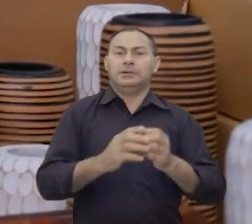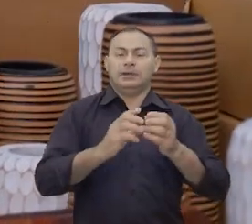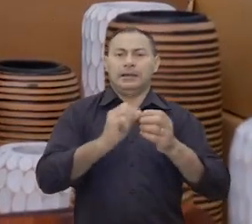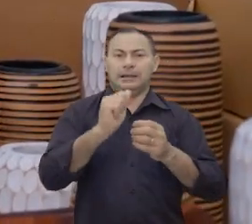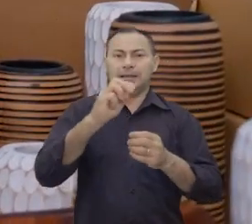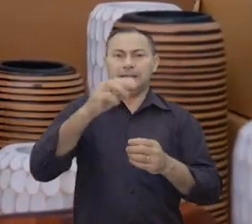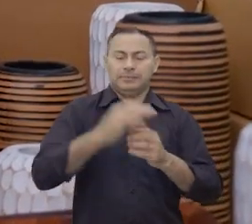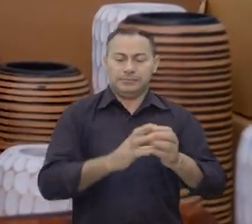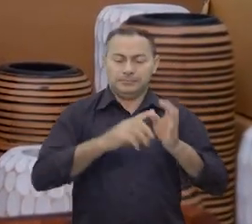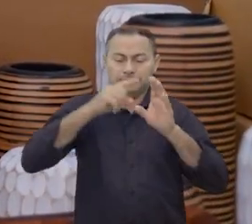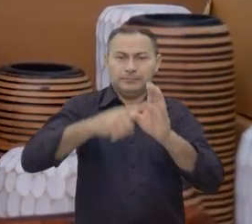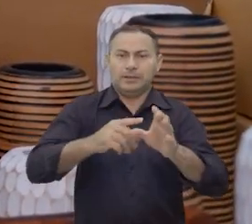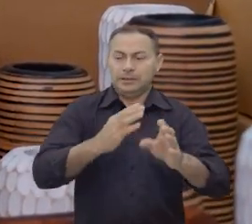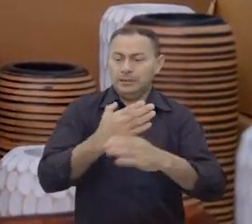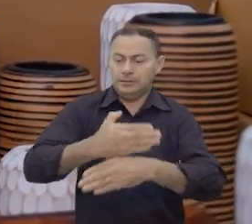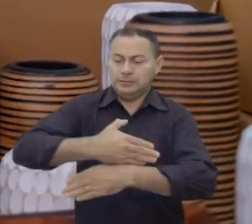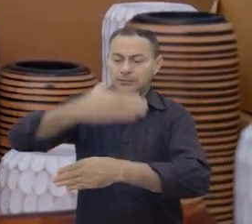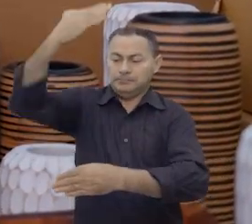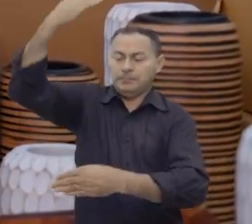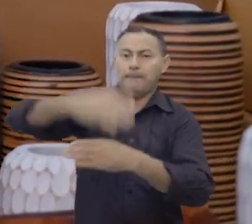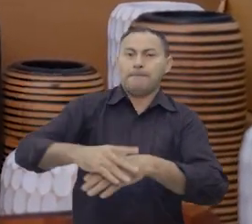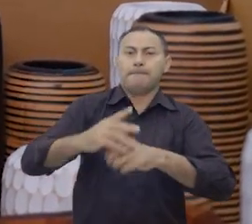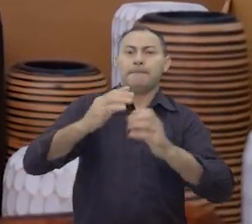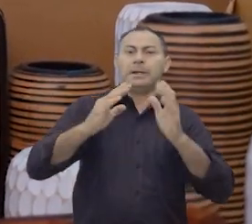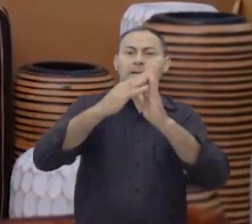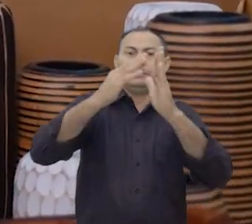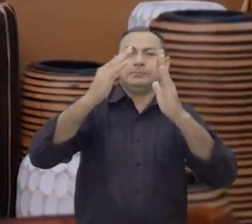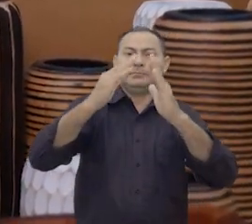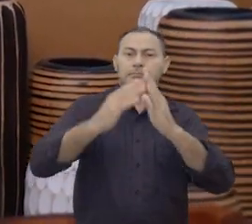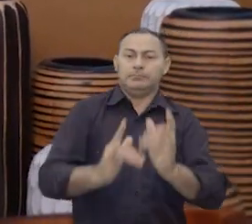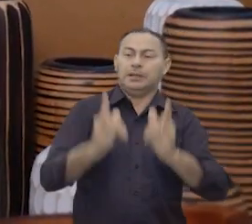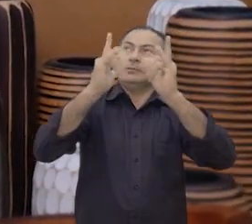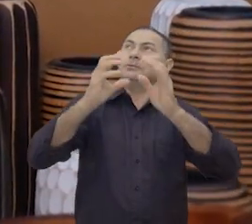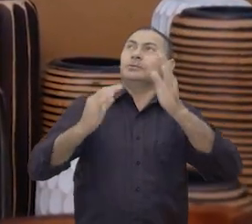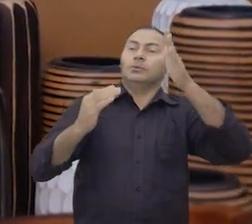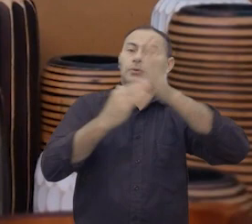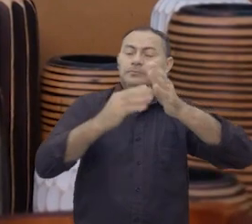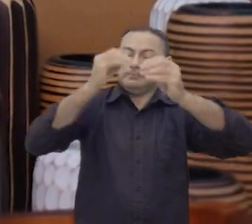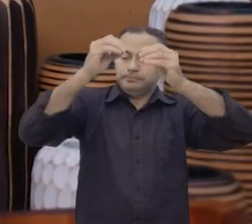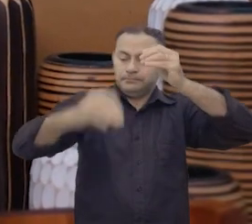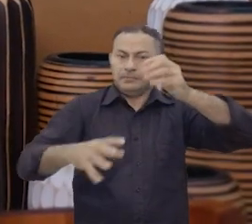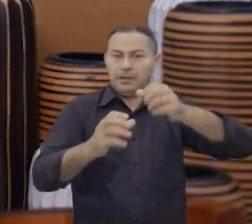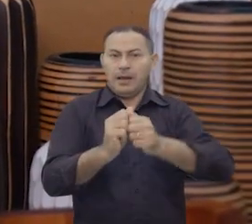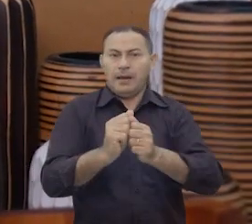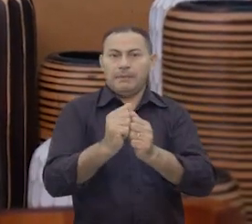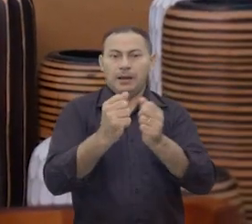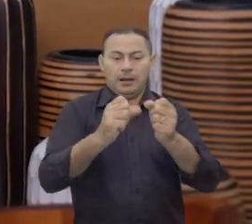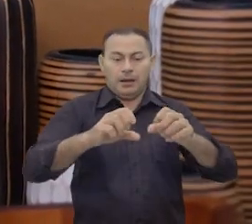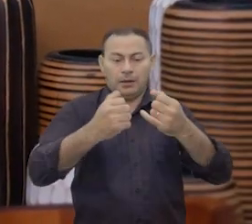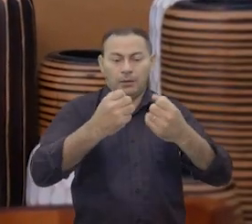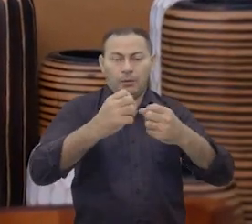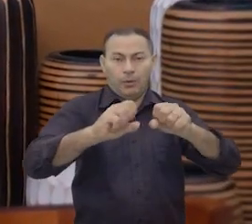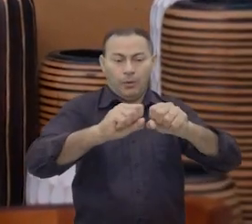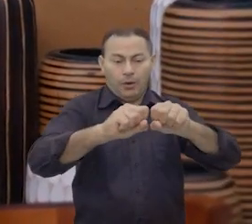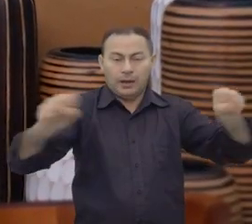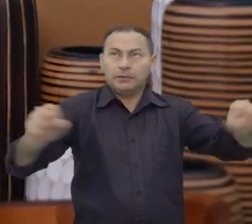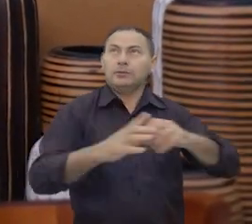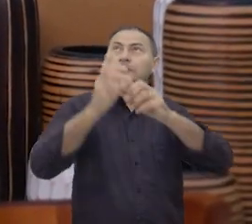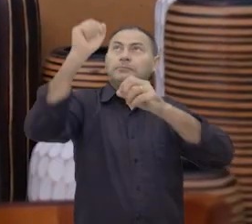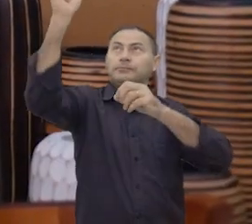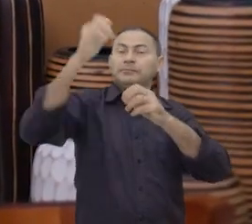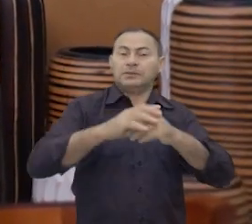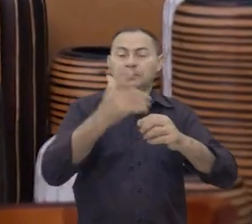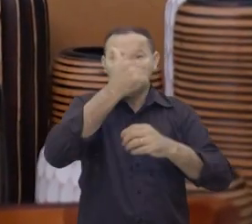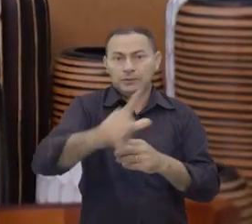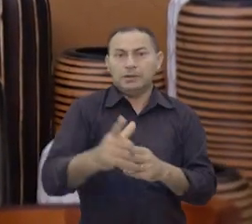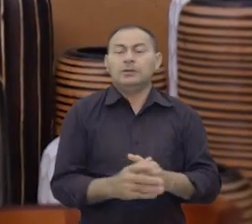no andaime que já estava instalado na lateral do prédio e estacionado no último andar. Depois de amarrar a corda no chão, fui até o topo